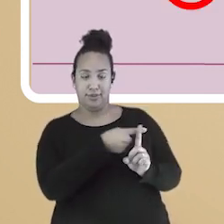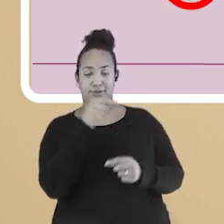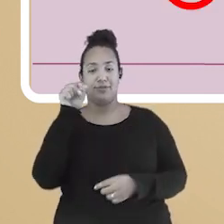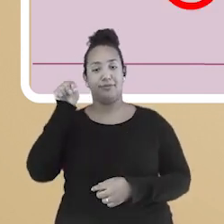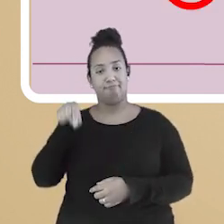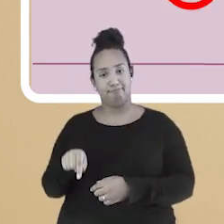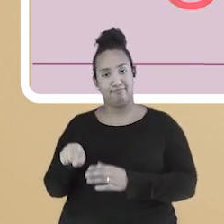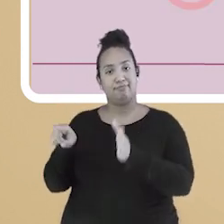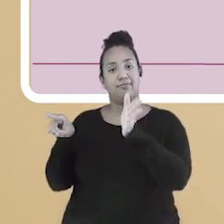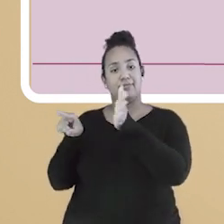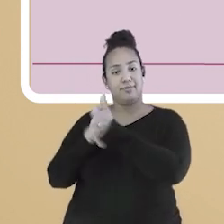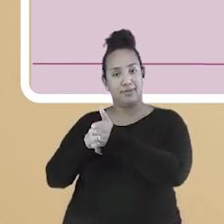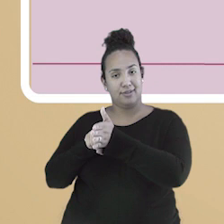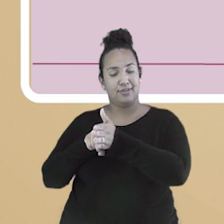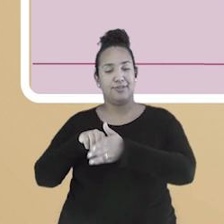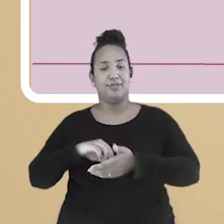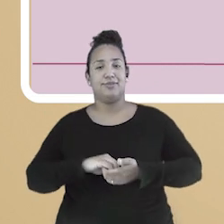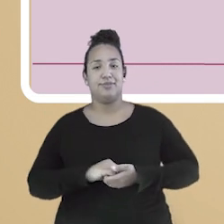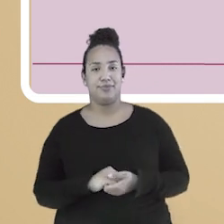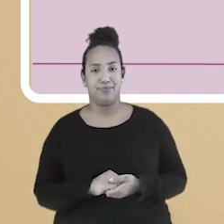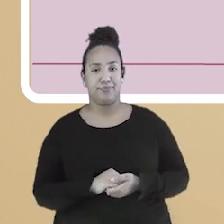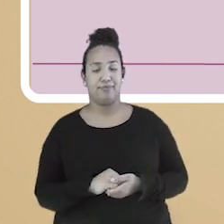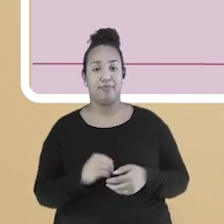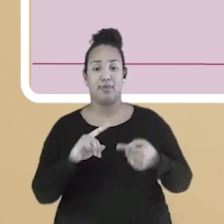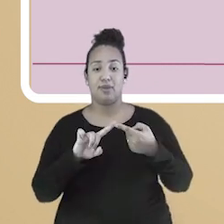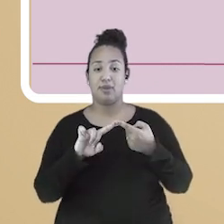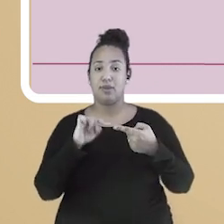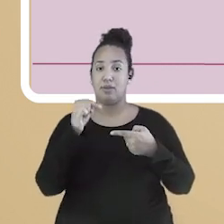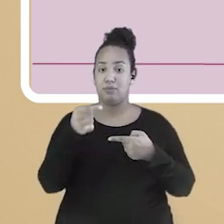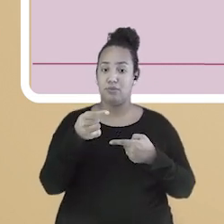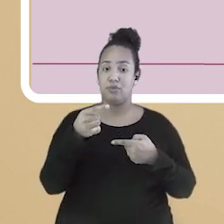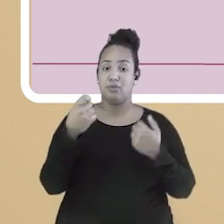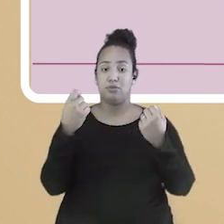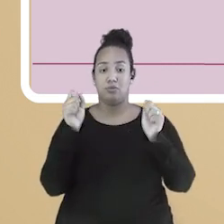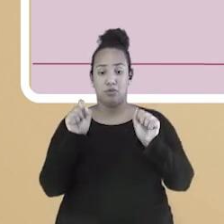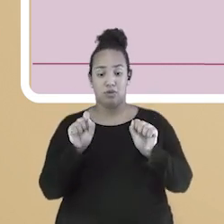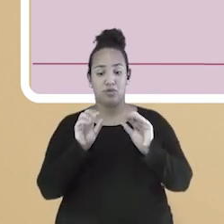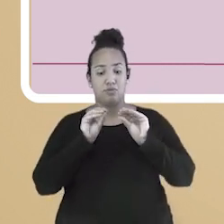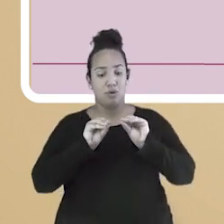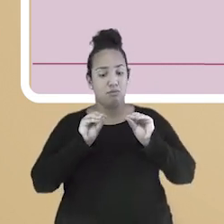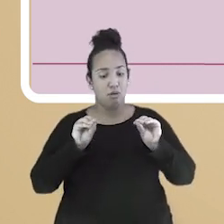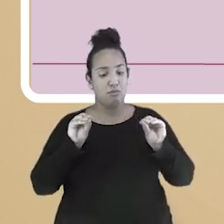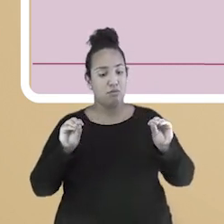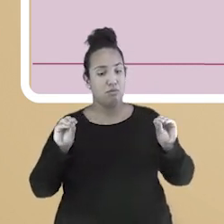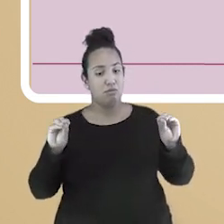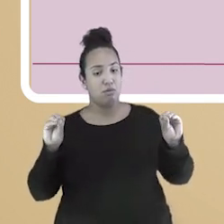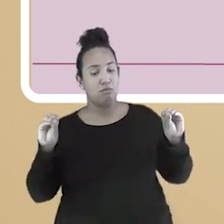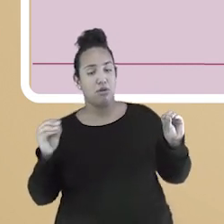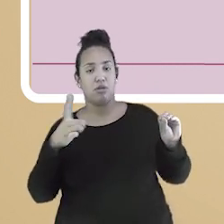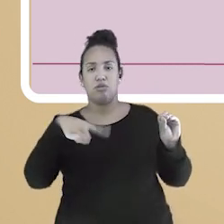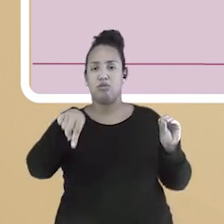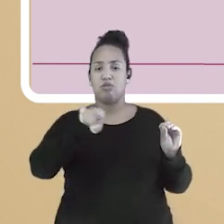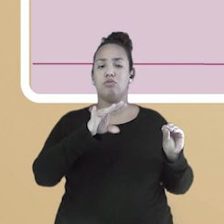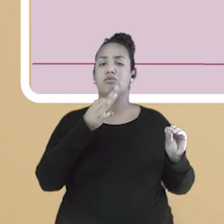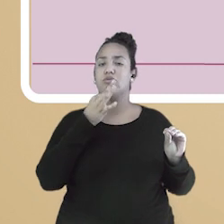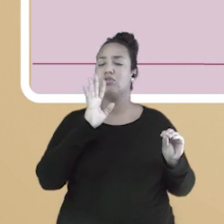o negativo. Depois disso, é só preencher a reta com a ordem numérica que a gente já